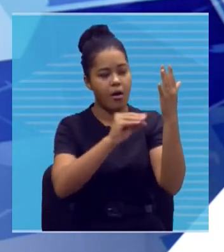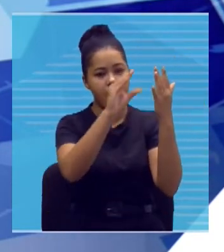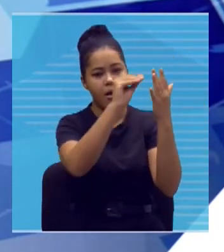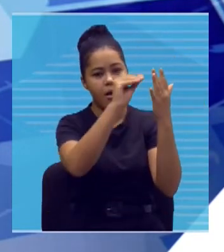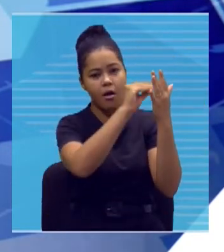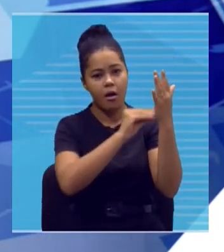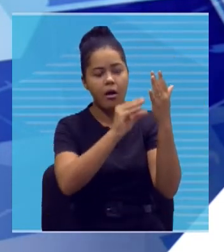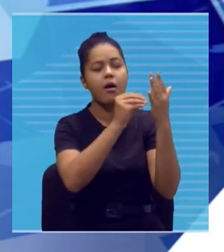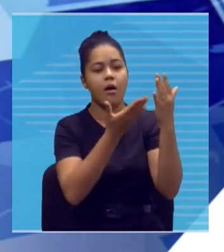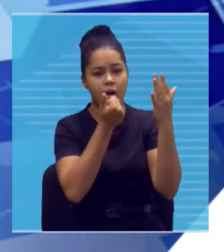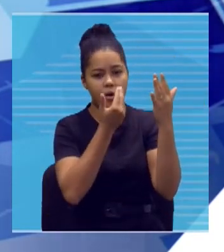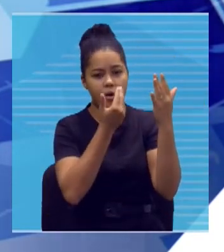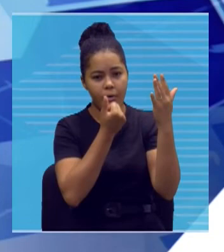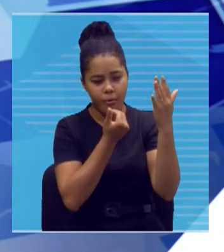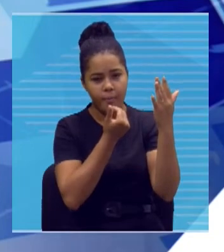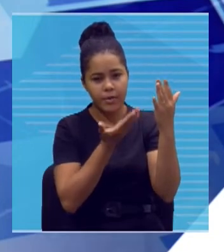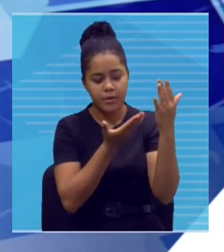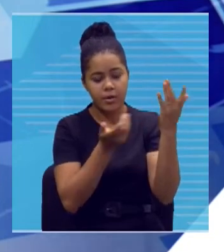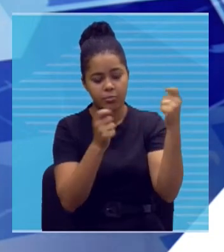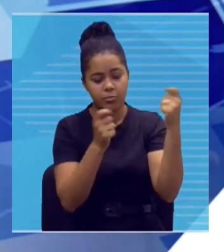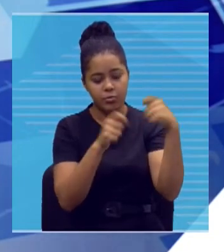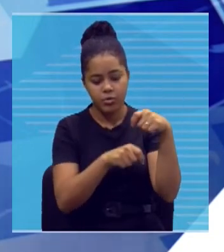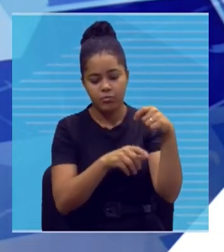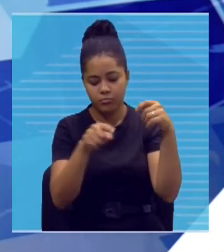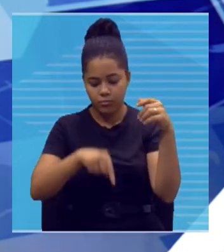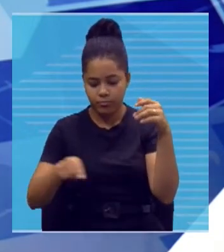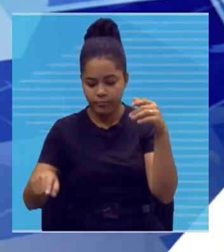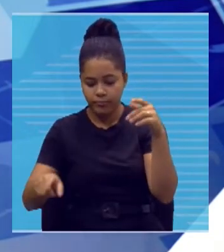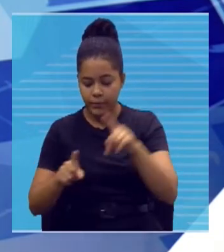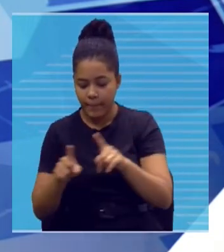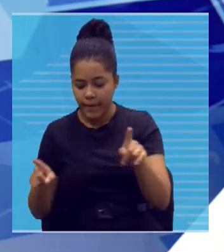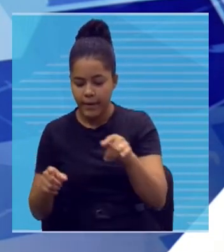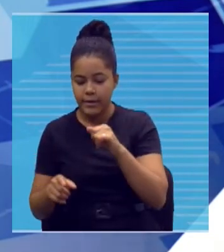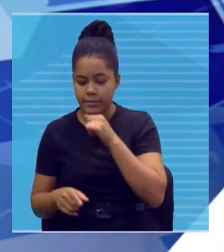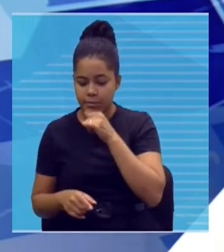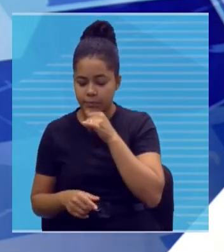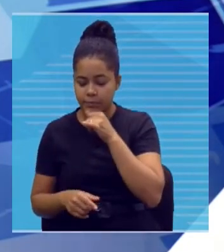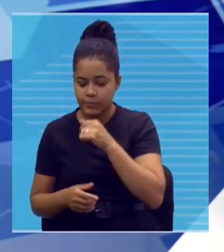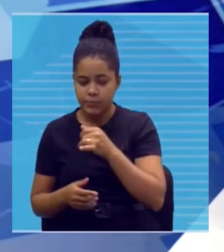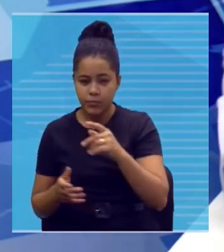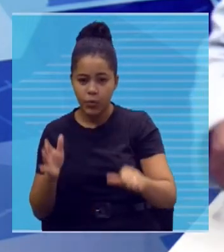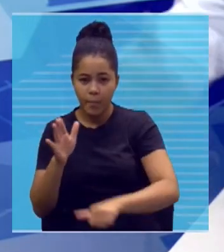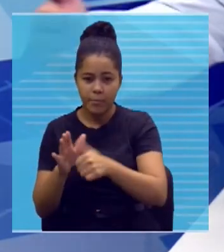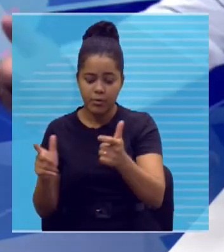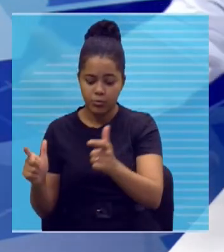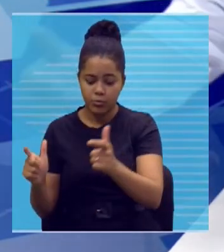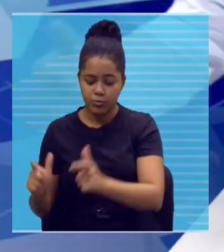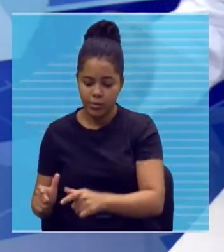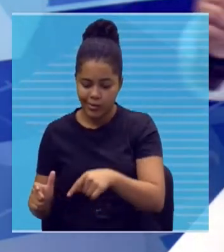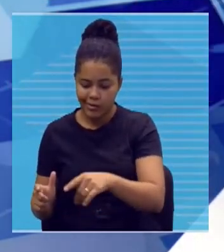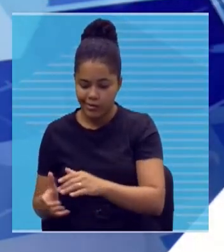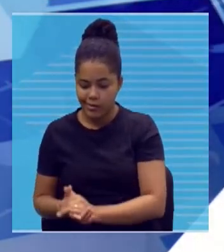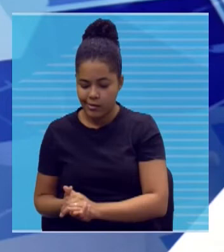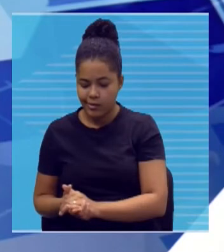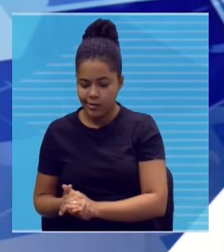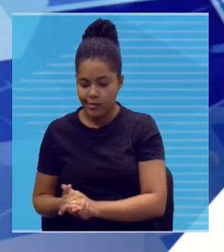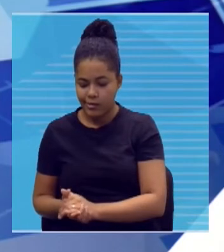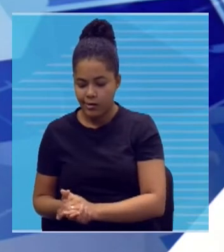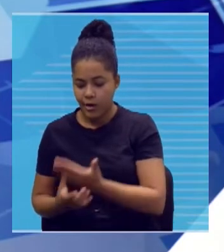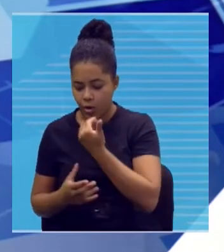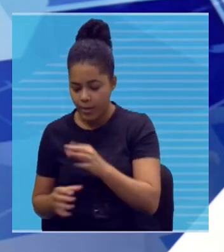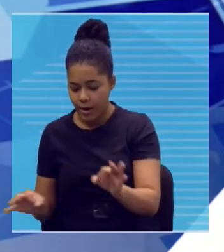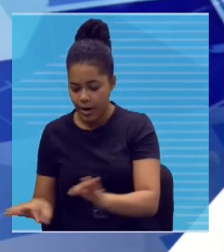resultado os que apresentaram pescoço pequeno não conseguiu se alimentar não reproduzir não deixava descendente